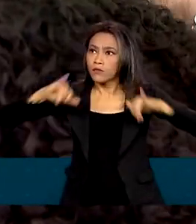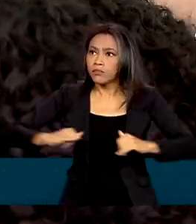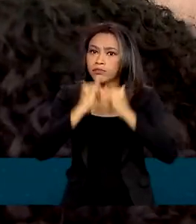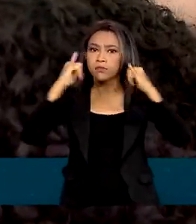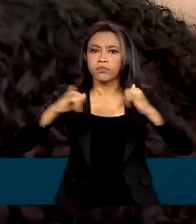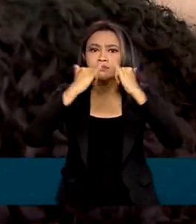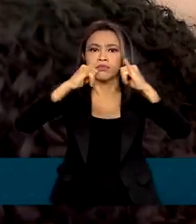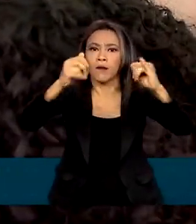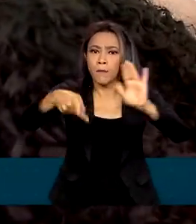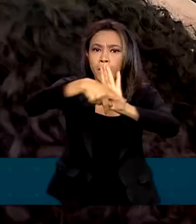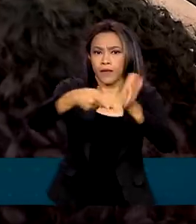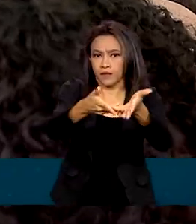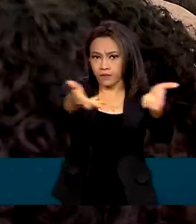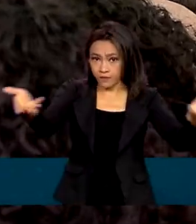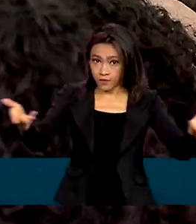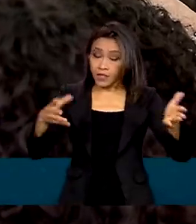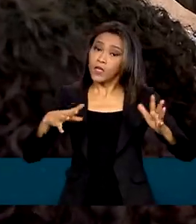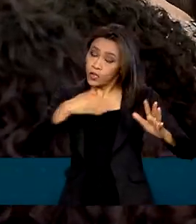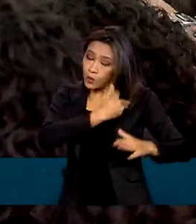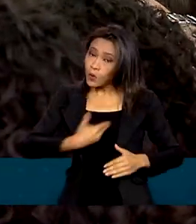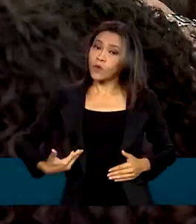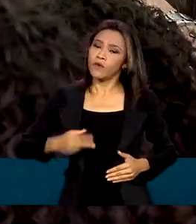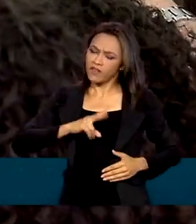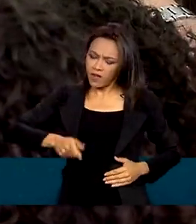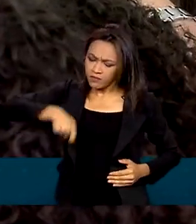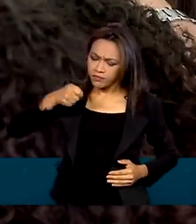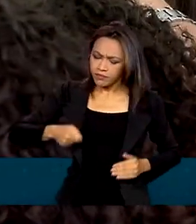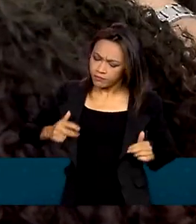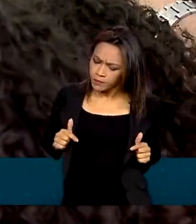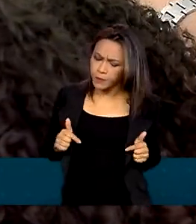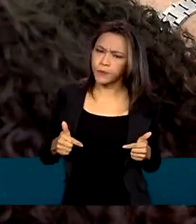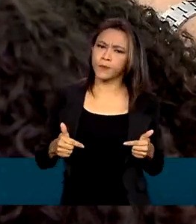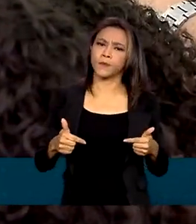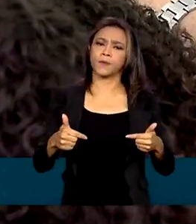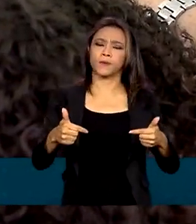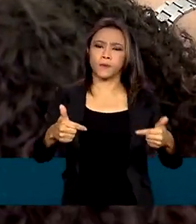aquilo que pode ser feito pelo poder público será feito com todo vigor e rigor que requer o caso.